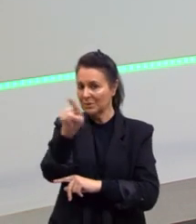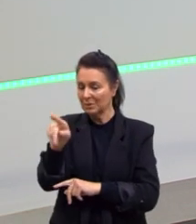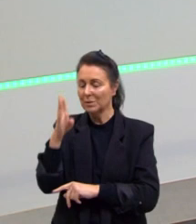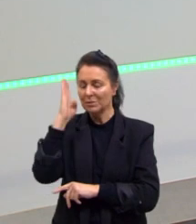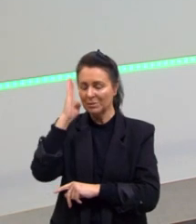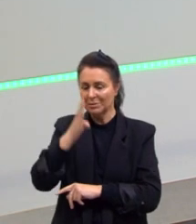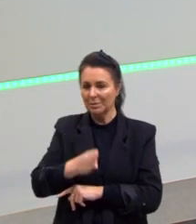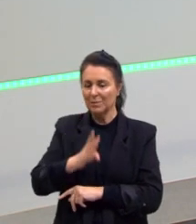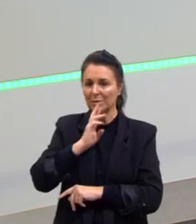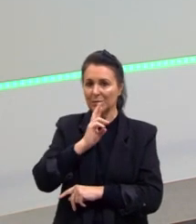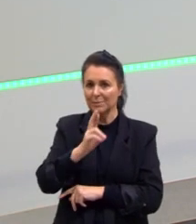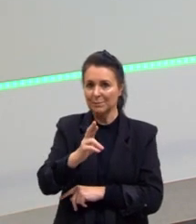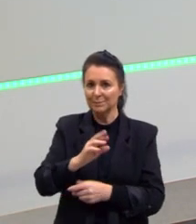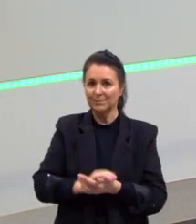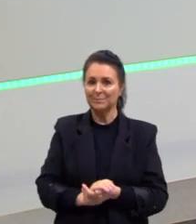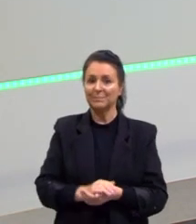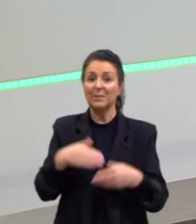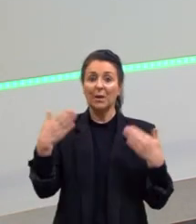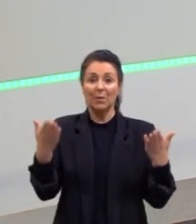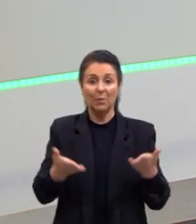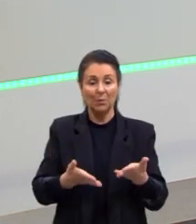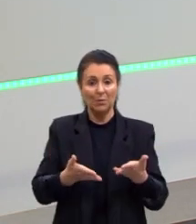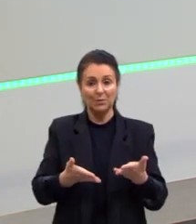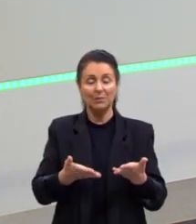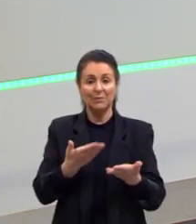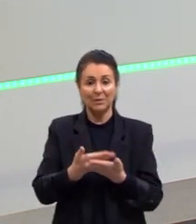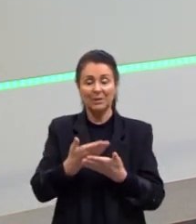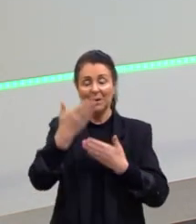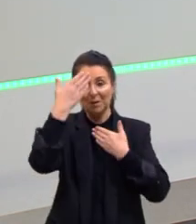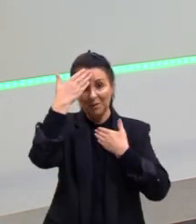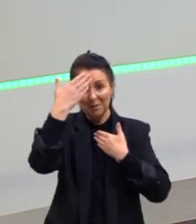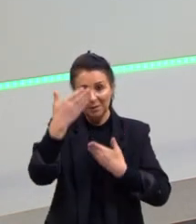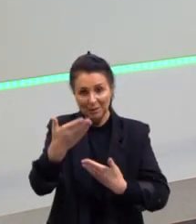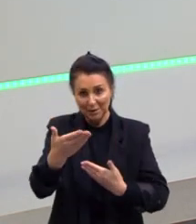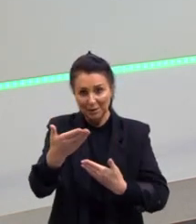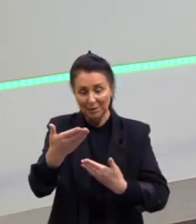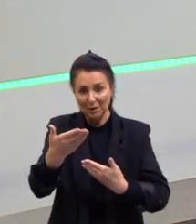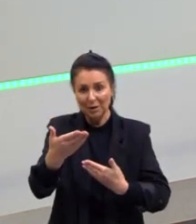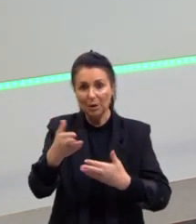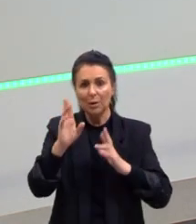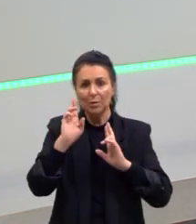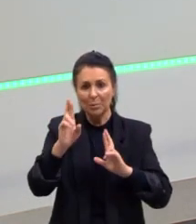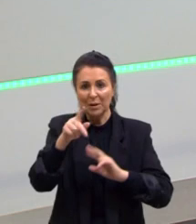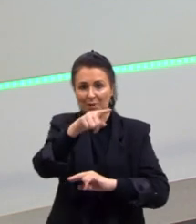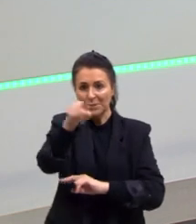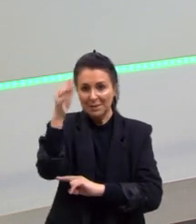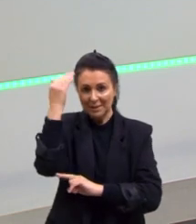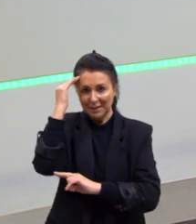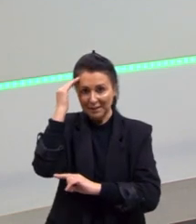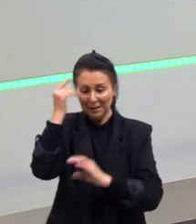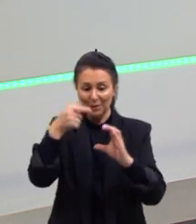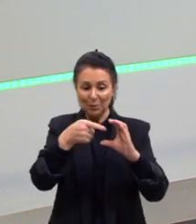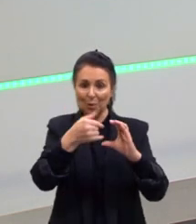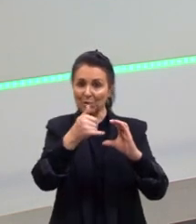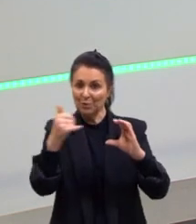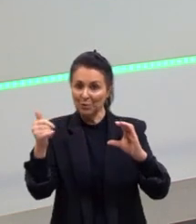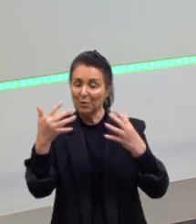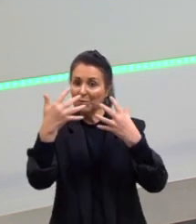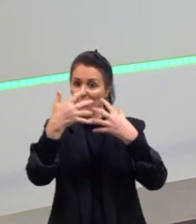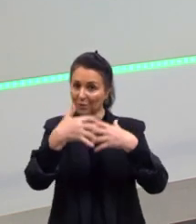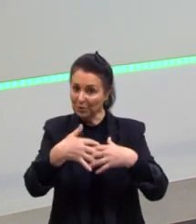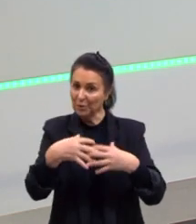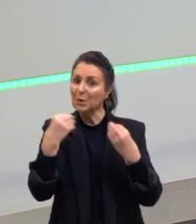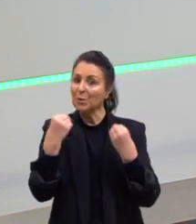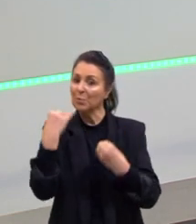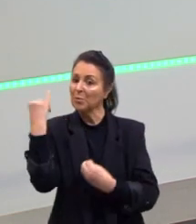questão e por hoje era isso muito obrigado Espero que você tenha entendido como que funciona as pilhas e como elas são